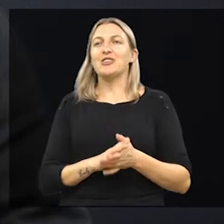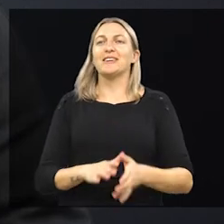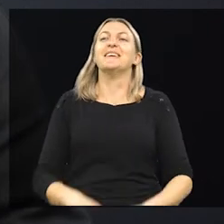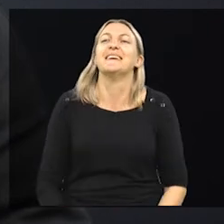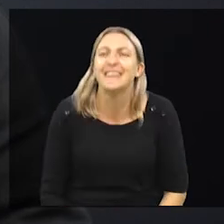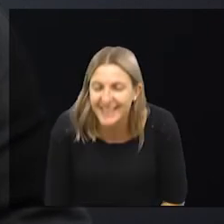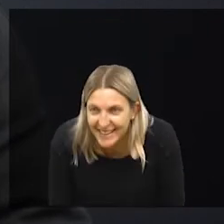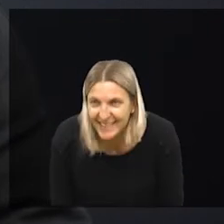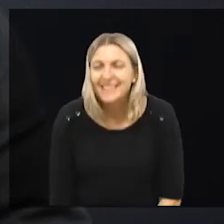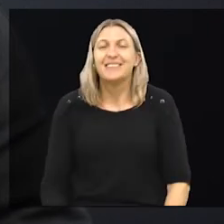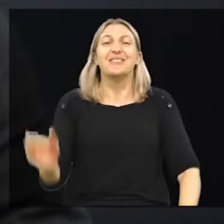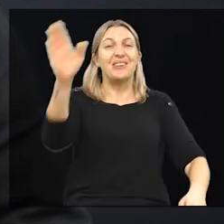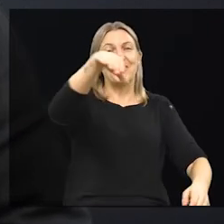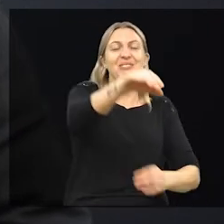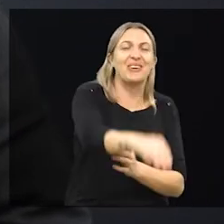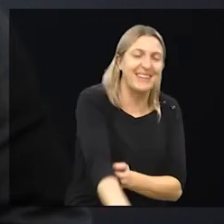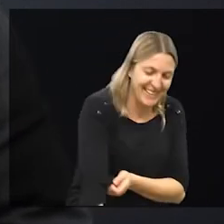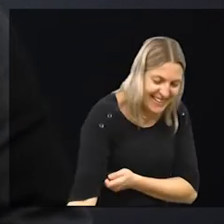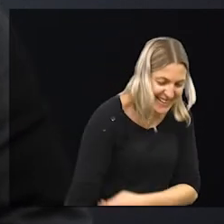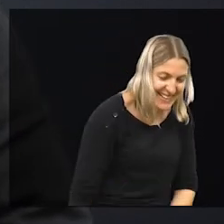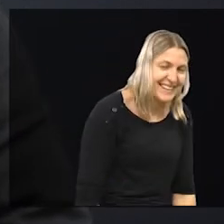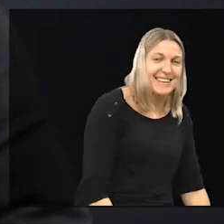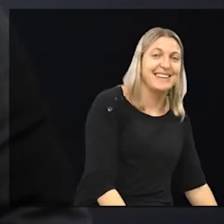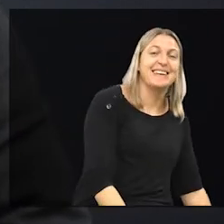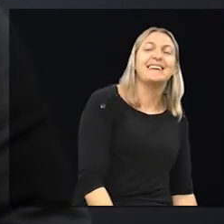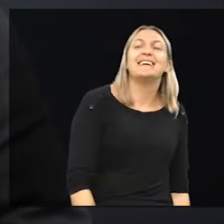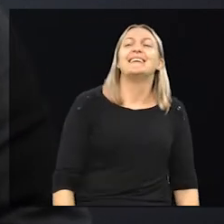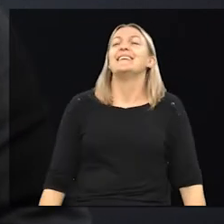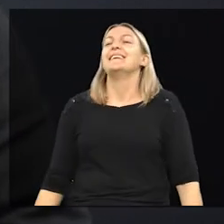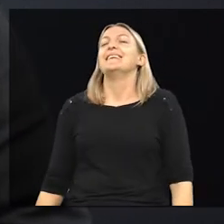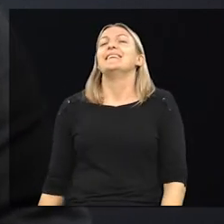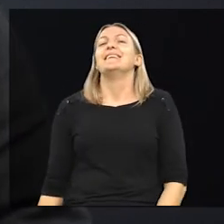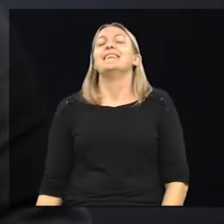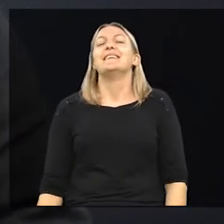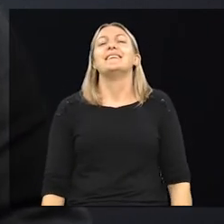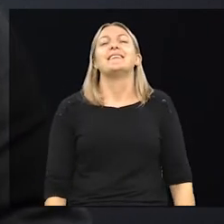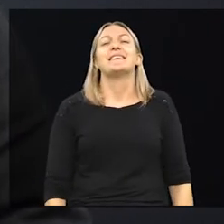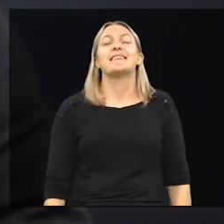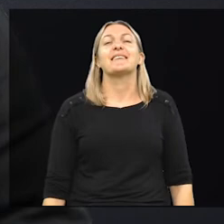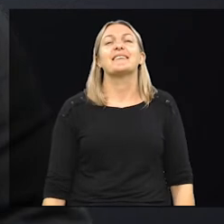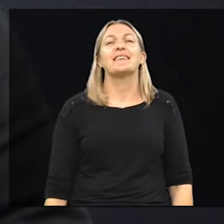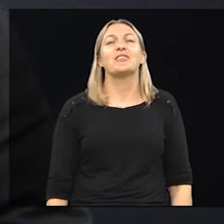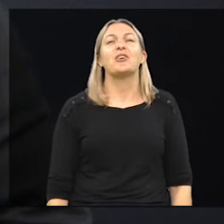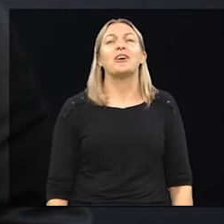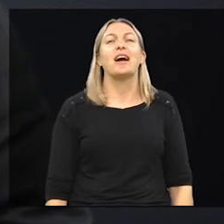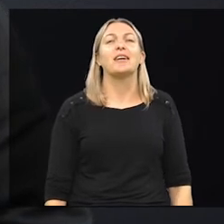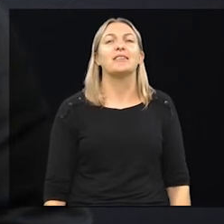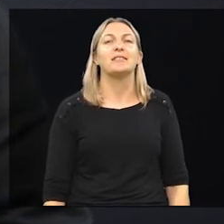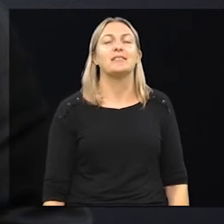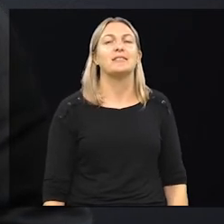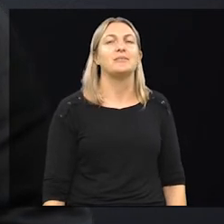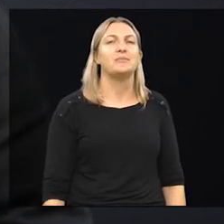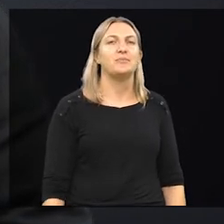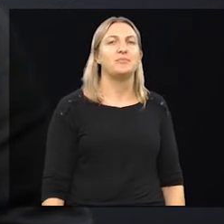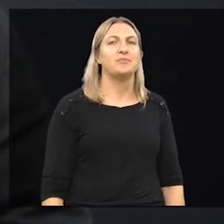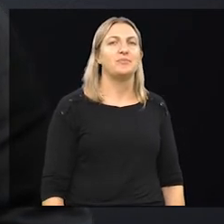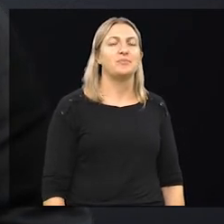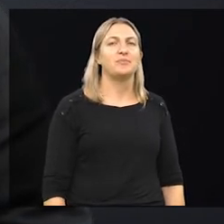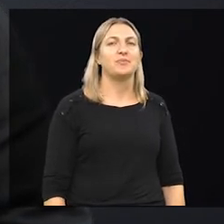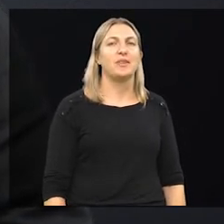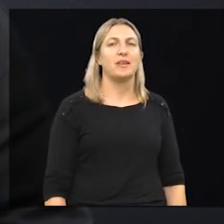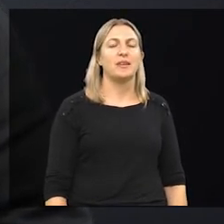utiliza como parâmetro é uma análise sensorial então foi bem aceita o trabalho é durante